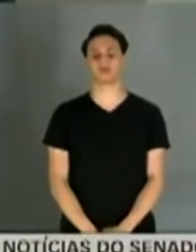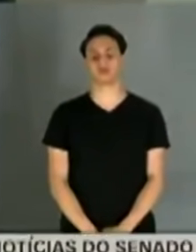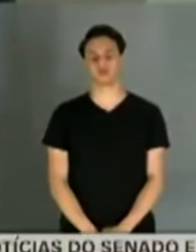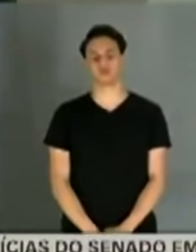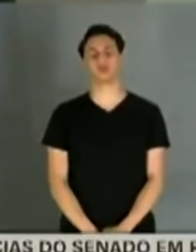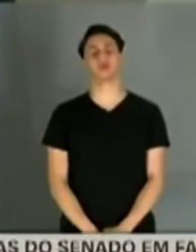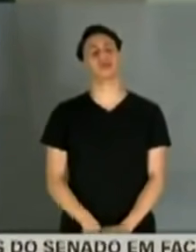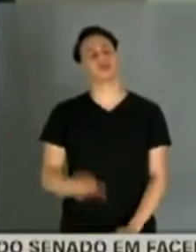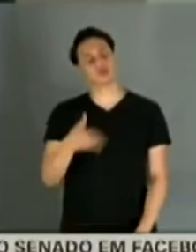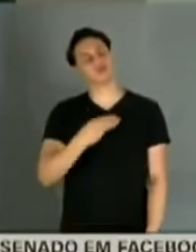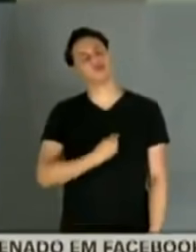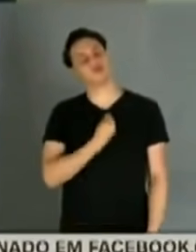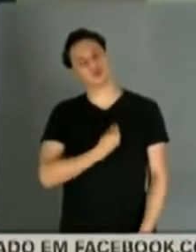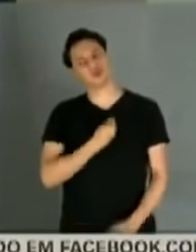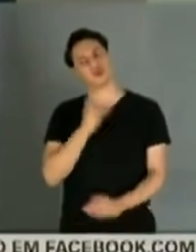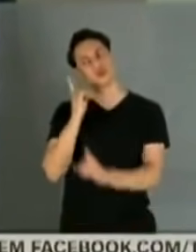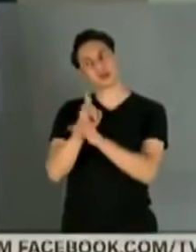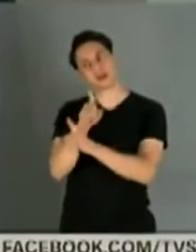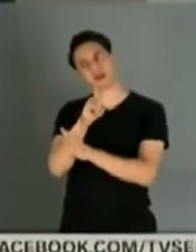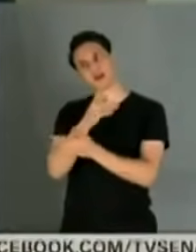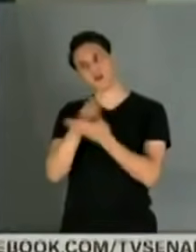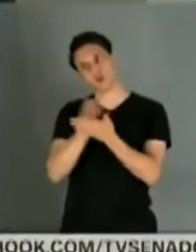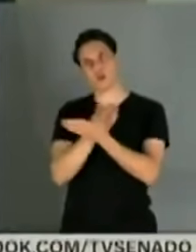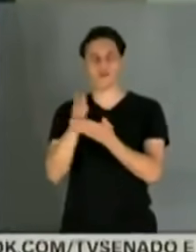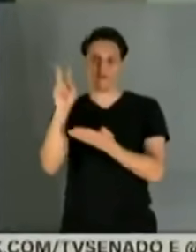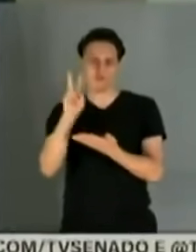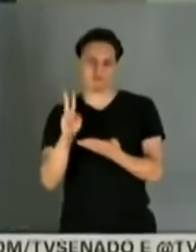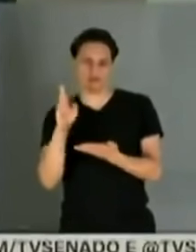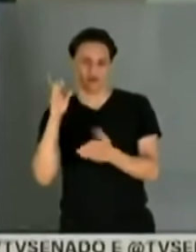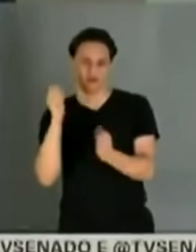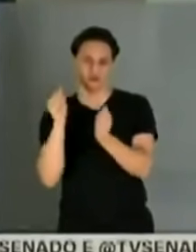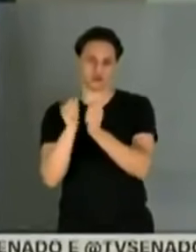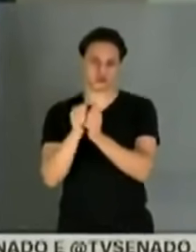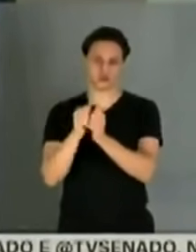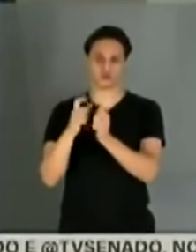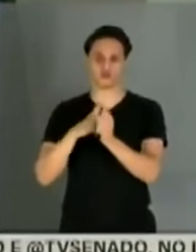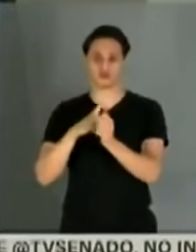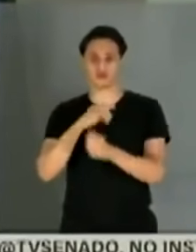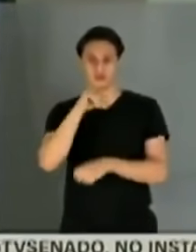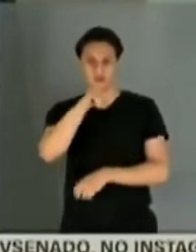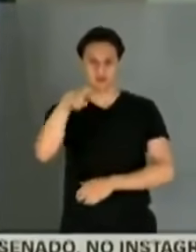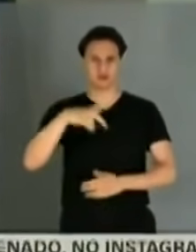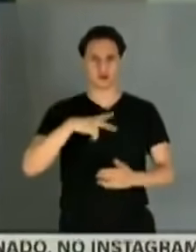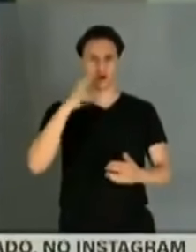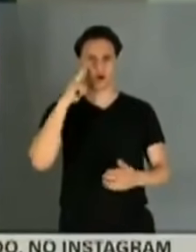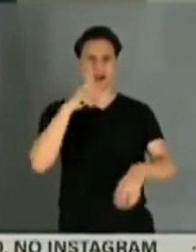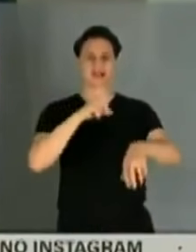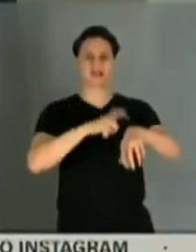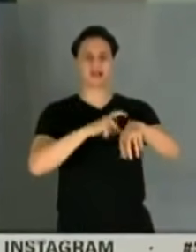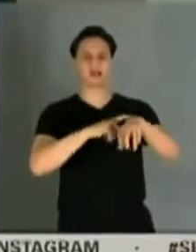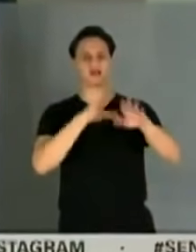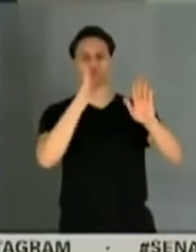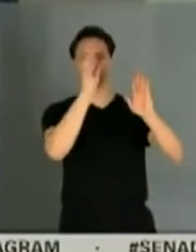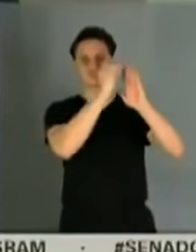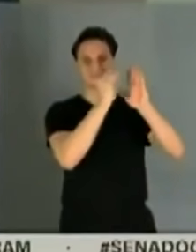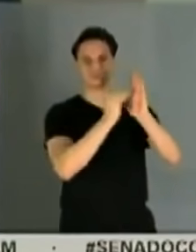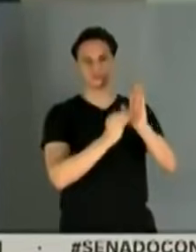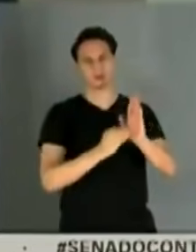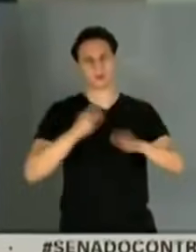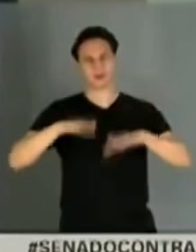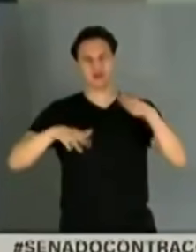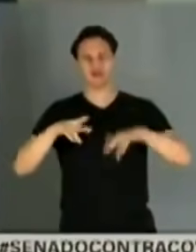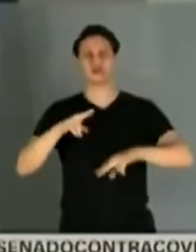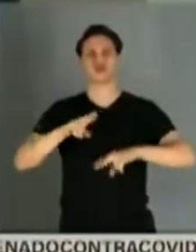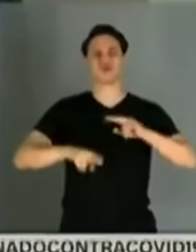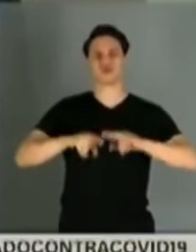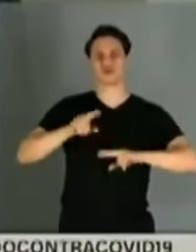Estive com ele em alguns encontros, meramente casuais, inclusive se pegar até as datas que eu comecei a voltar para cá, já foi em junho, para